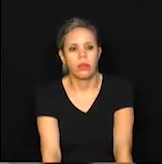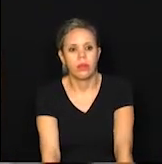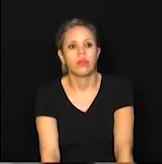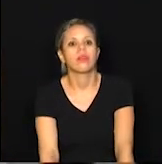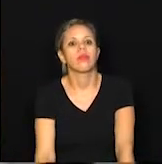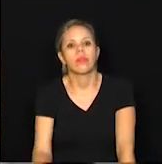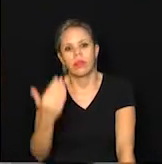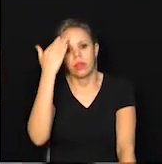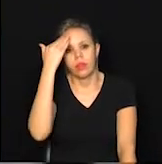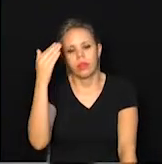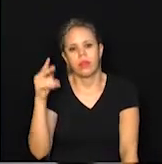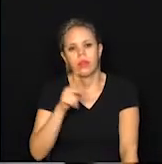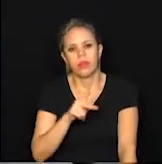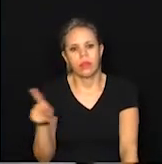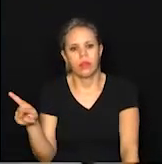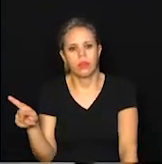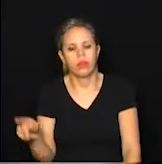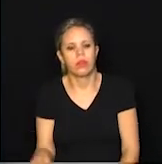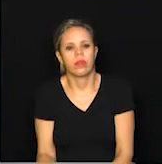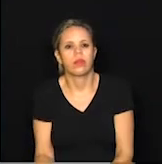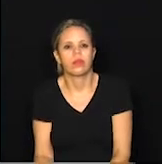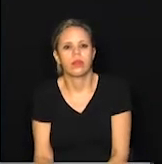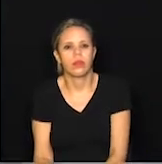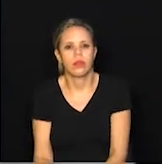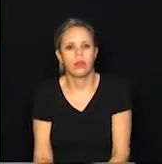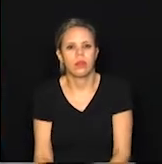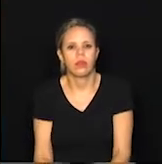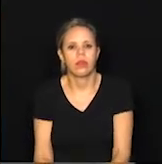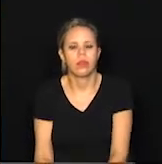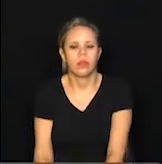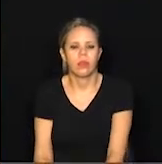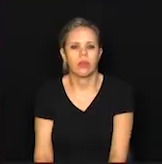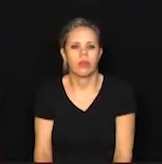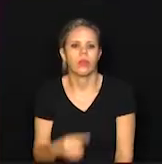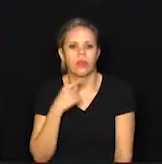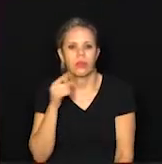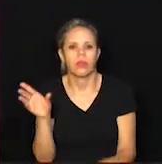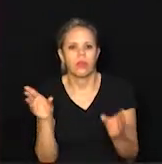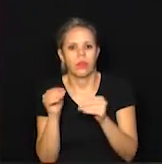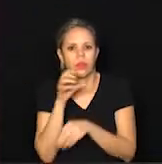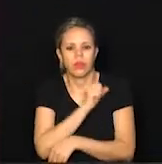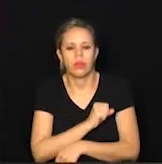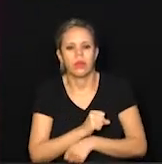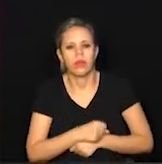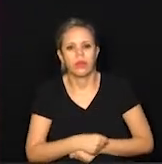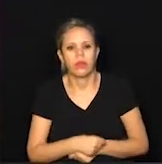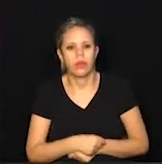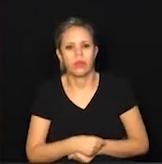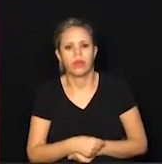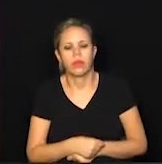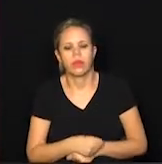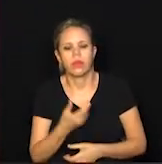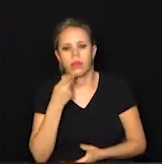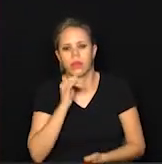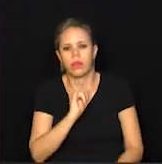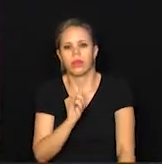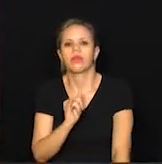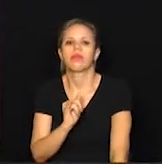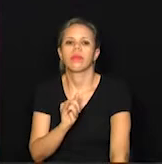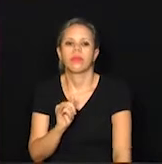Obrigada, vereador presidente da comissão. Bom, a minha questão vai ser muito rápida mesmo, quero falar com o